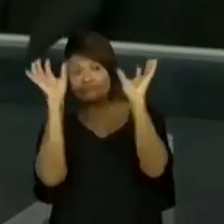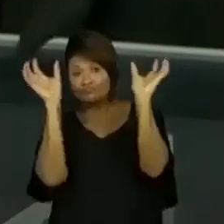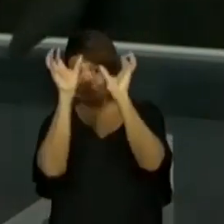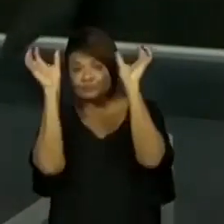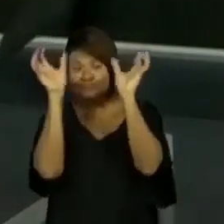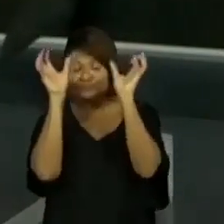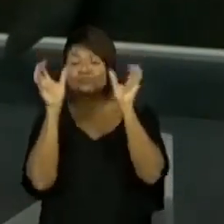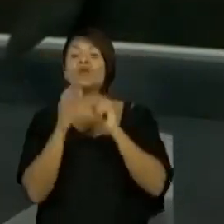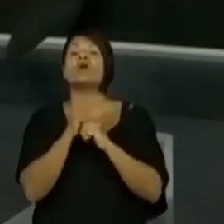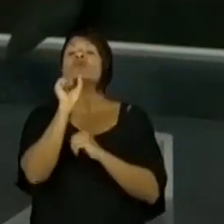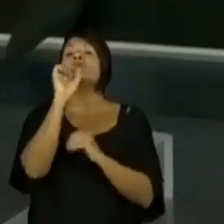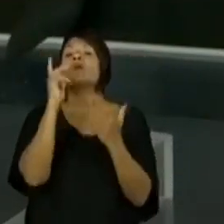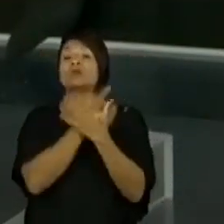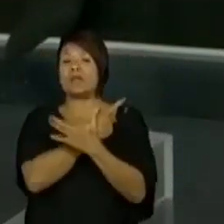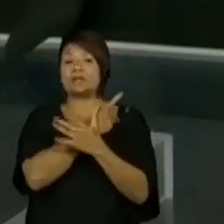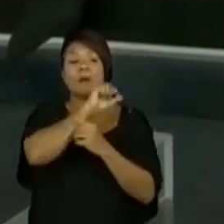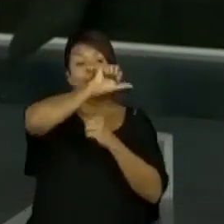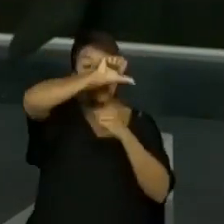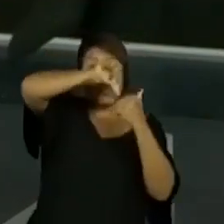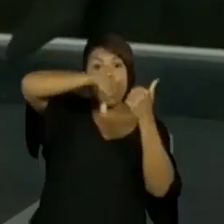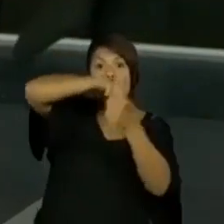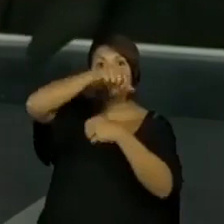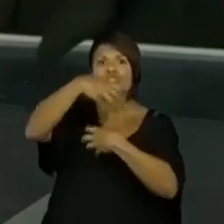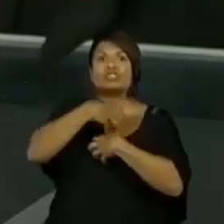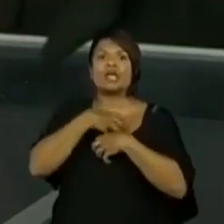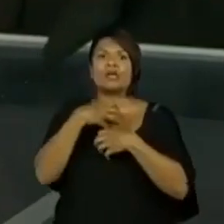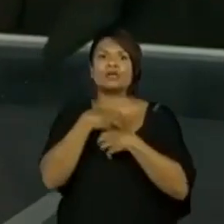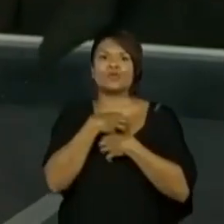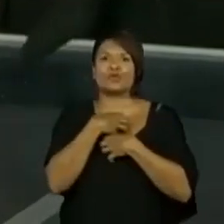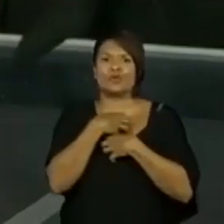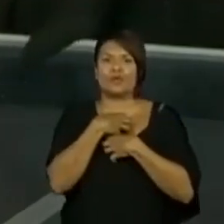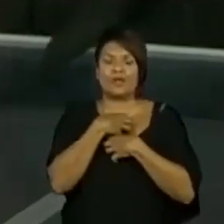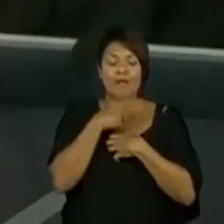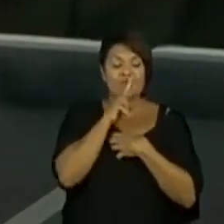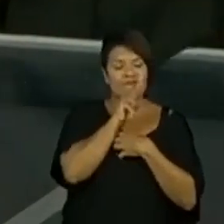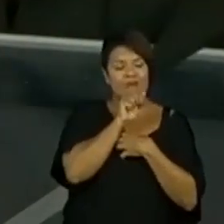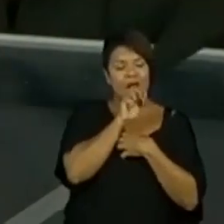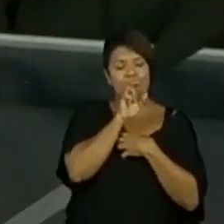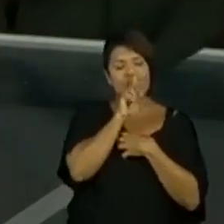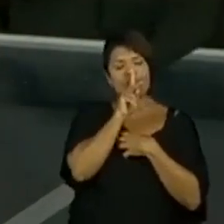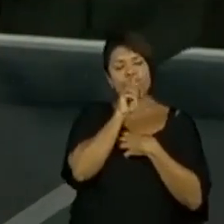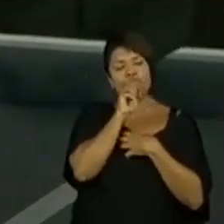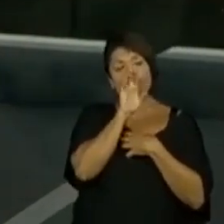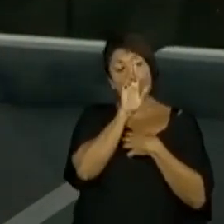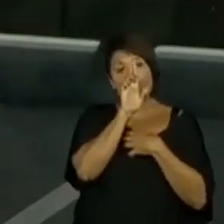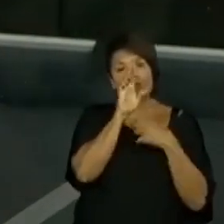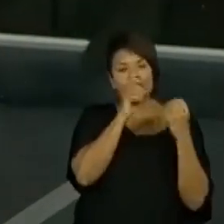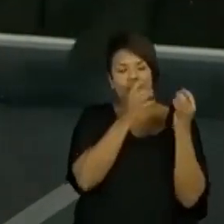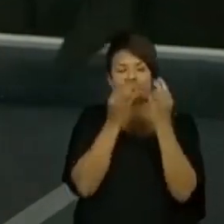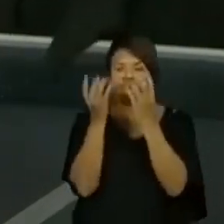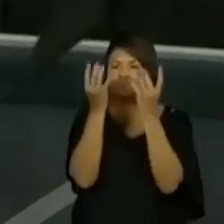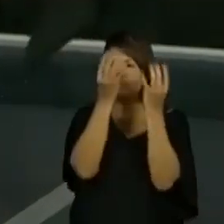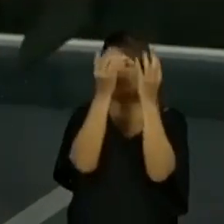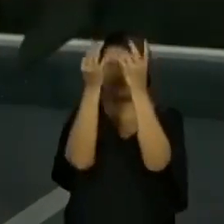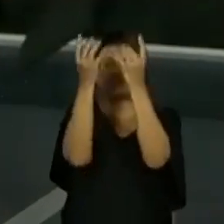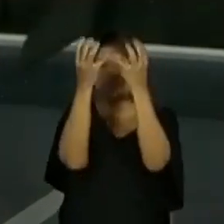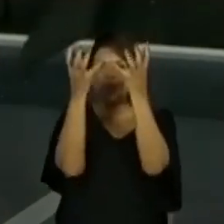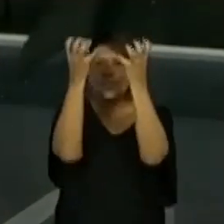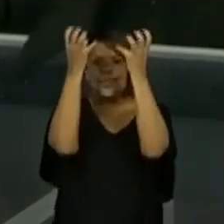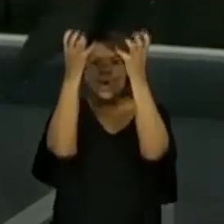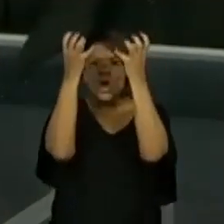vai mudar de estado físico. Ele vai passar por um processo chamado de condensação. E